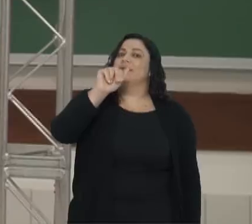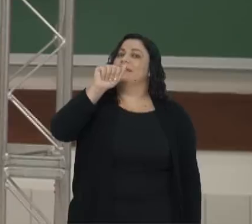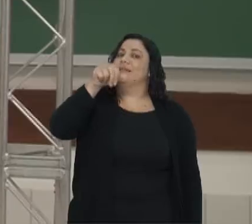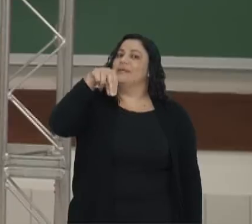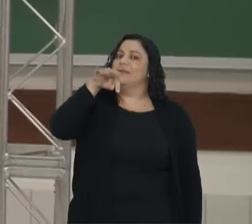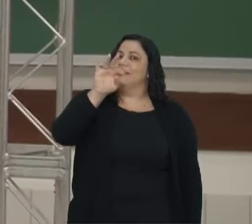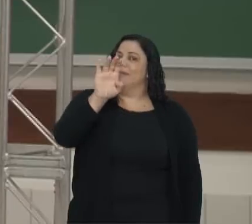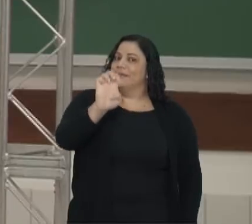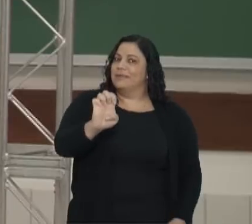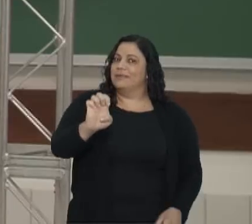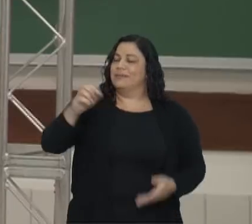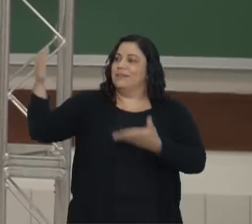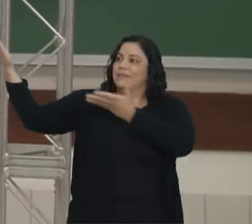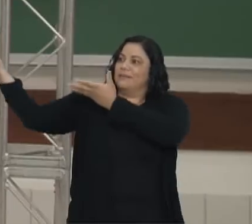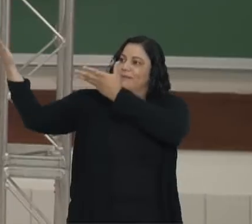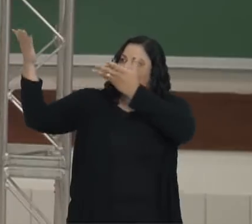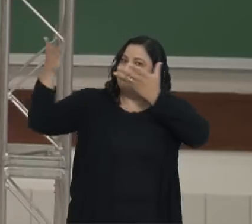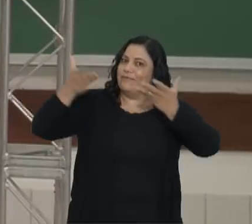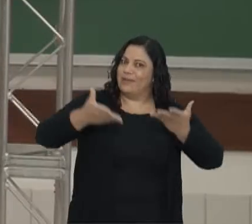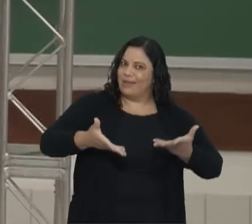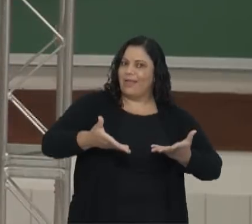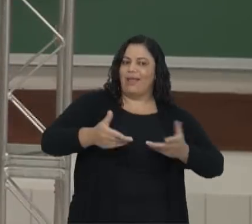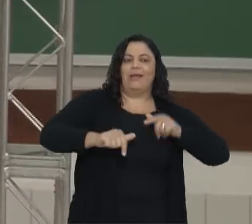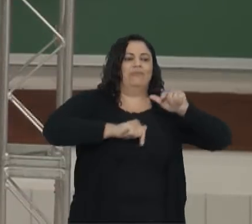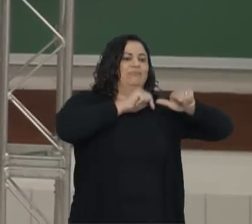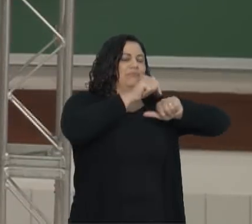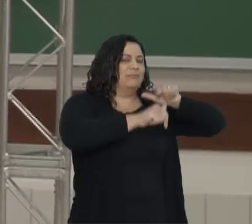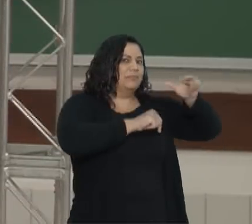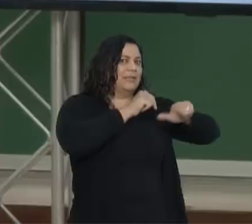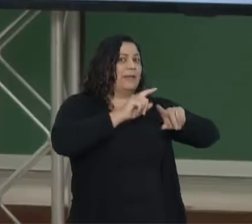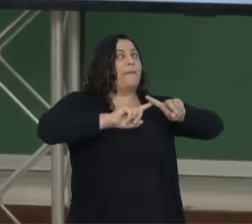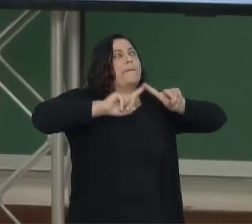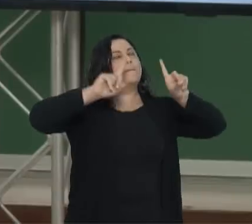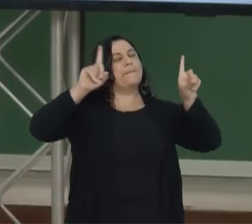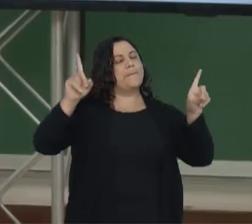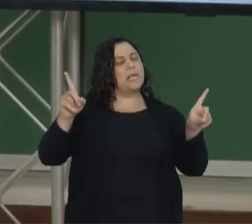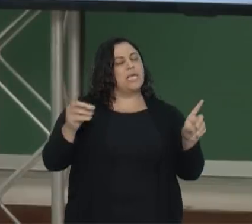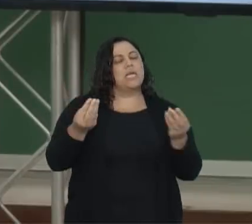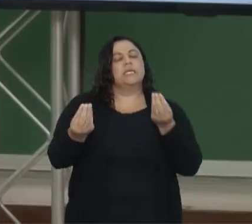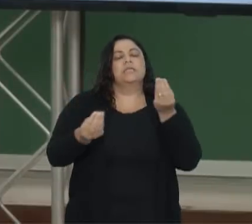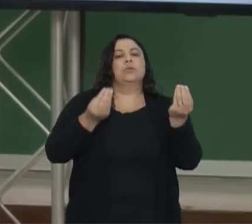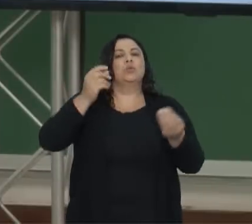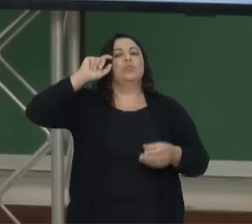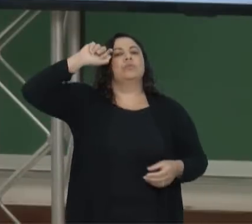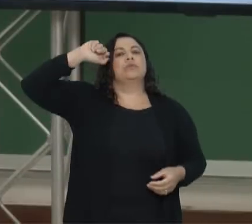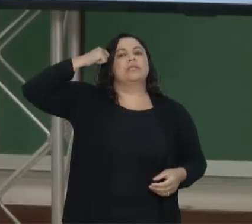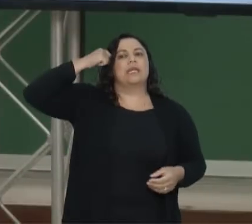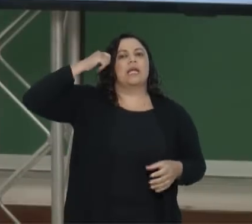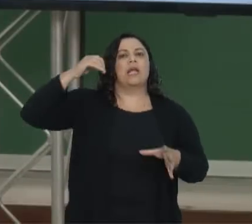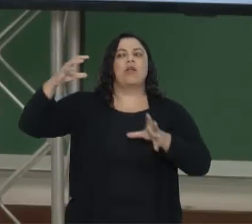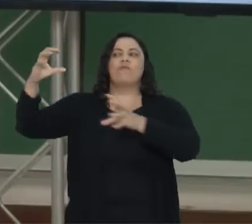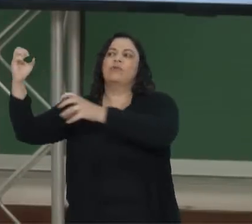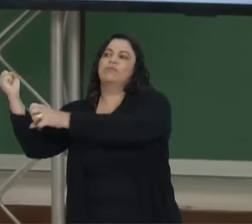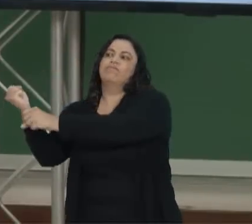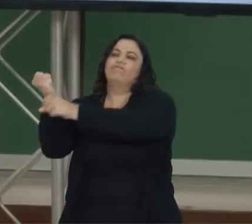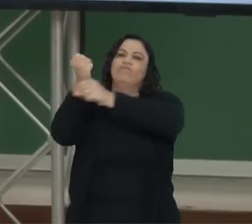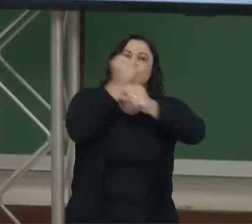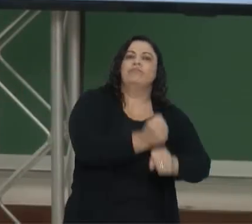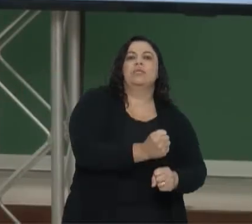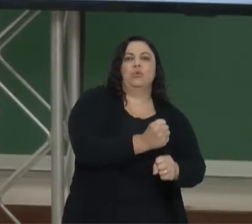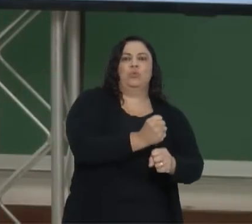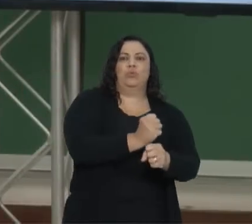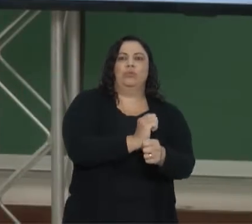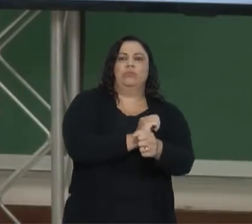foram trazidos foram bastante complicadas ali, bastante ruins, trazidos forçadamente, trazidos